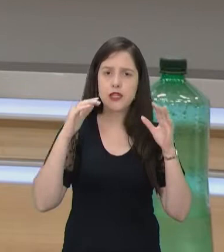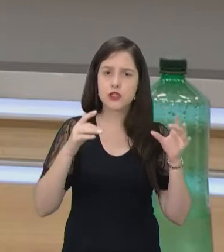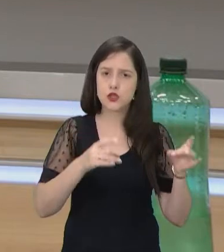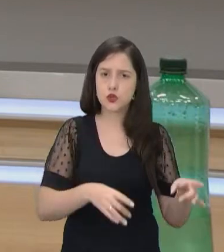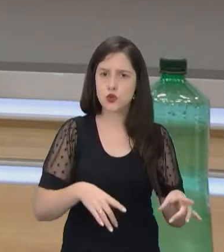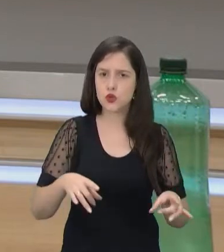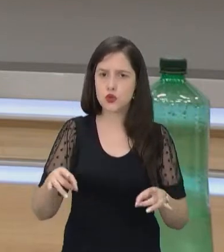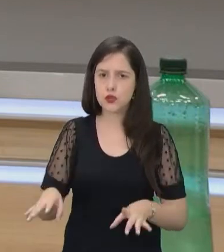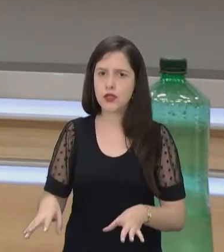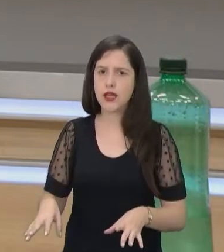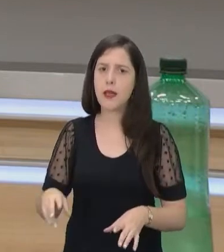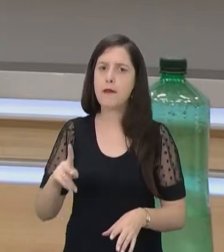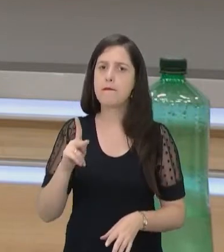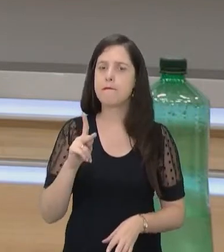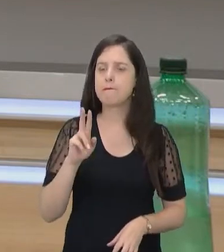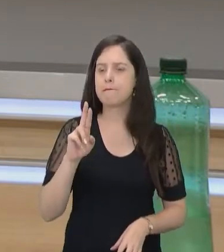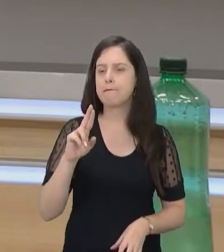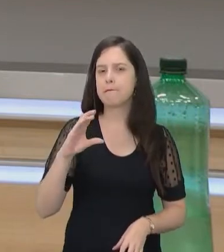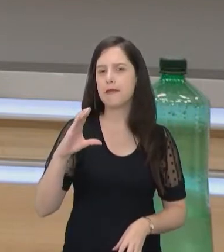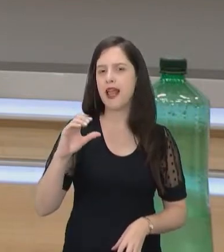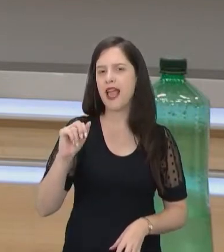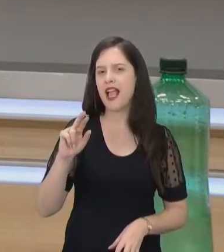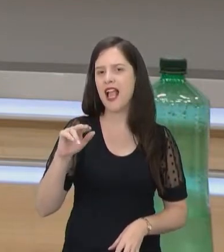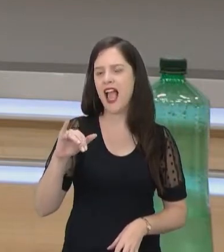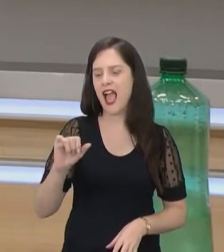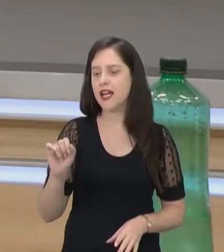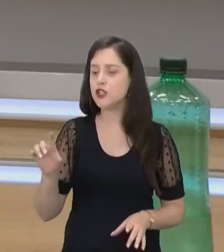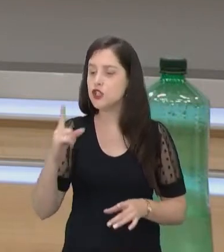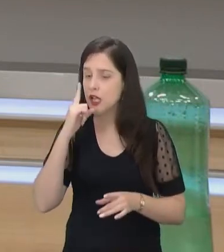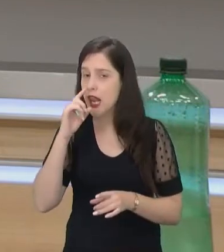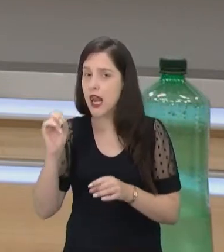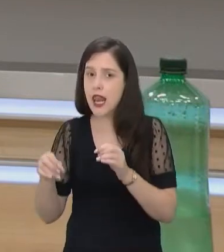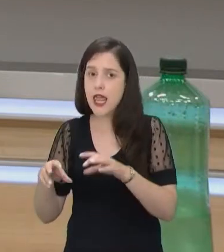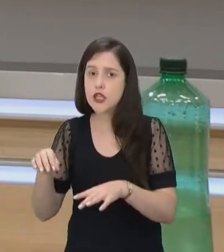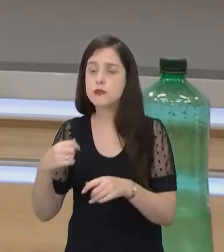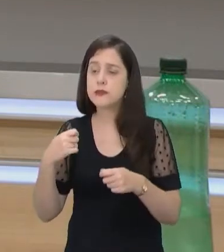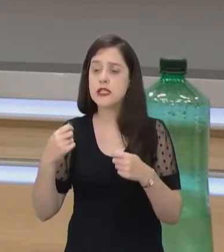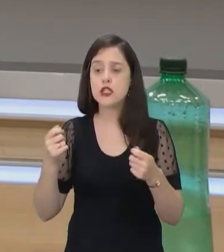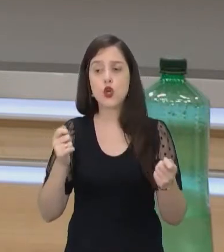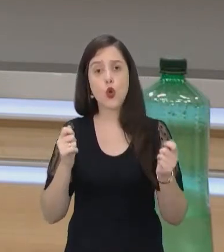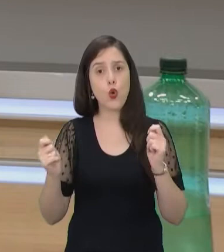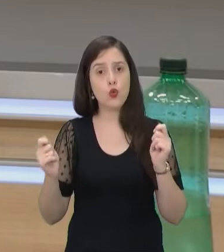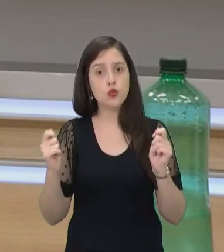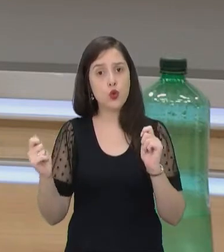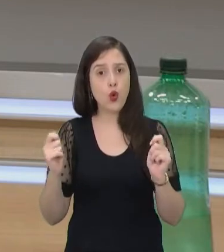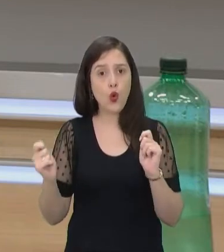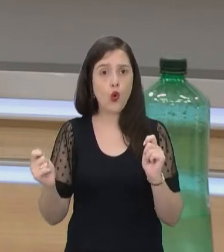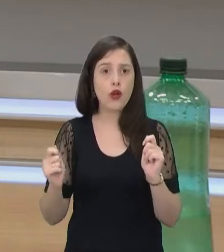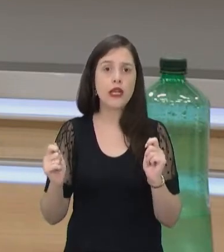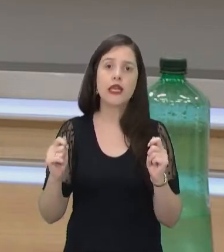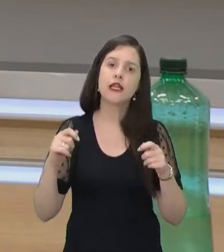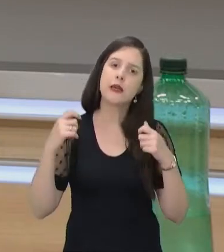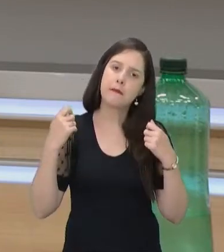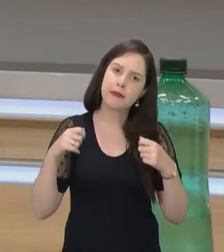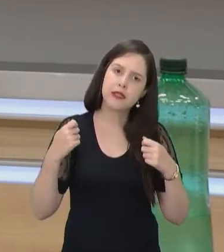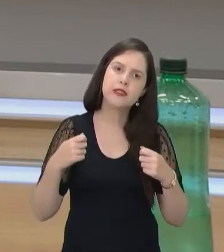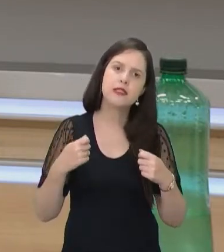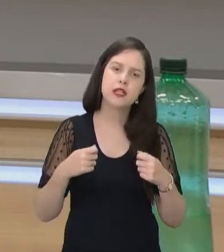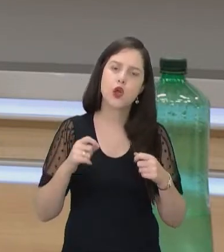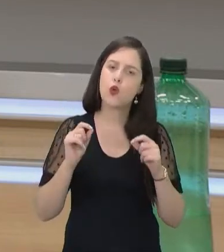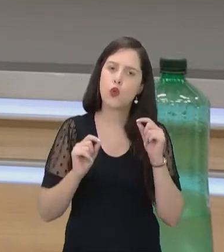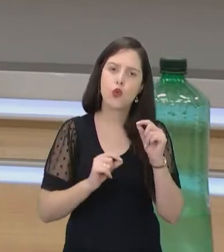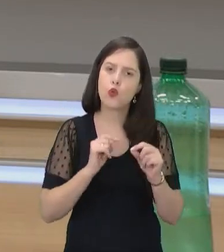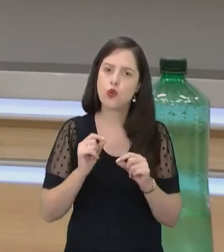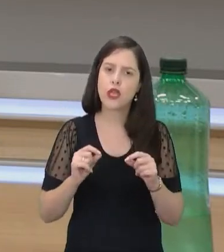mais precária de despejar o lixo, porque a gente não tem nenhum controle. É como o outro slide já mesmo disse, que é o quê?